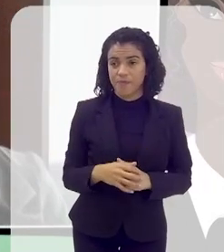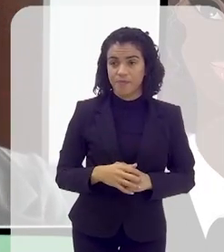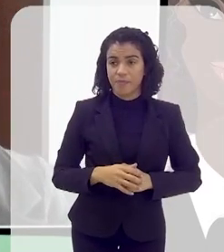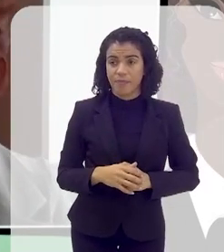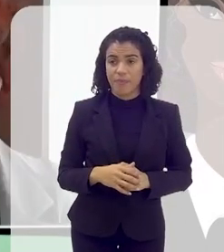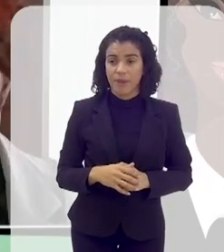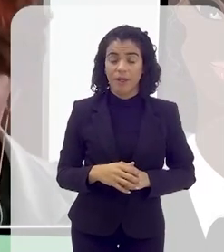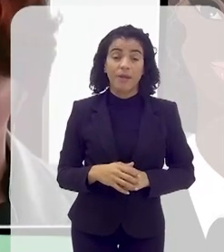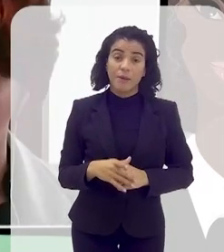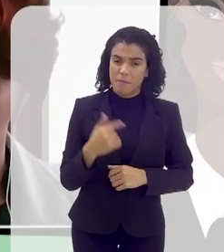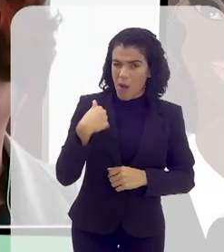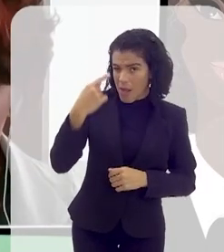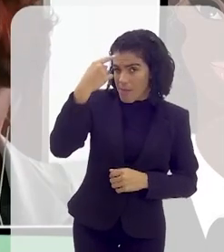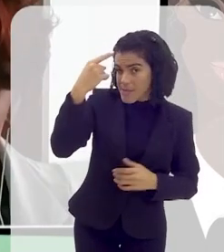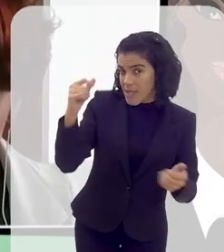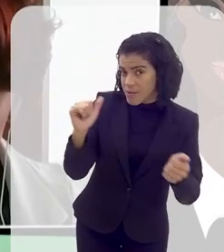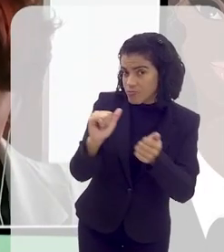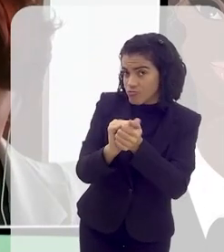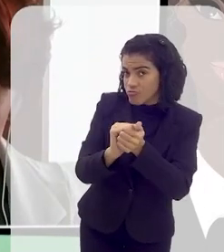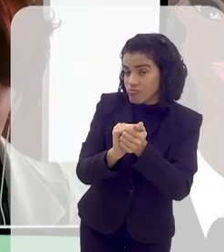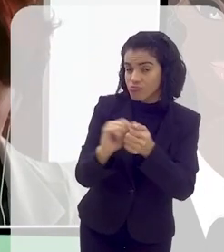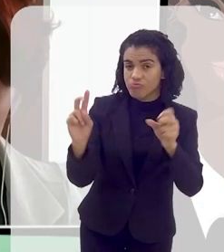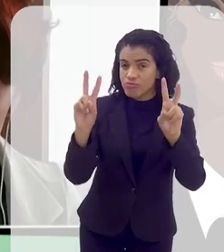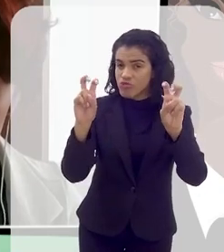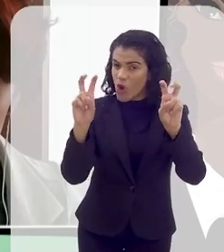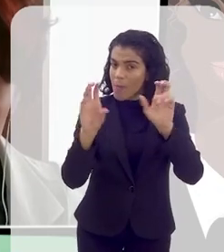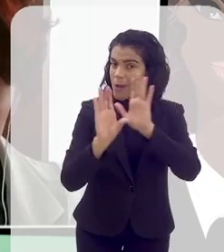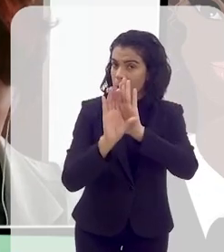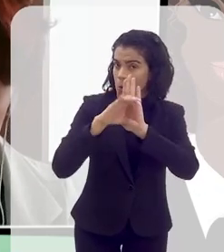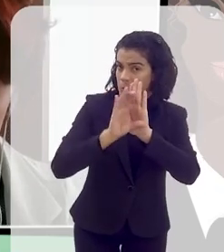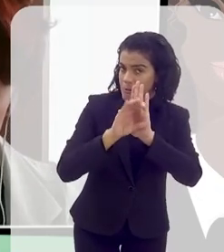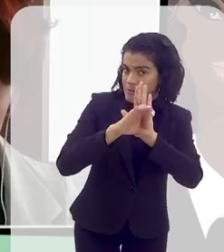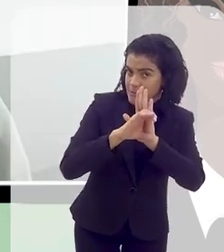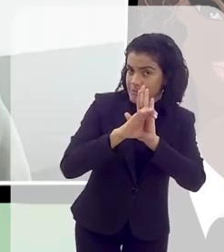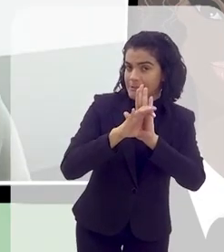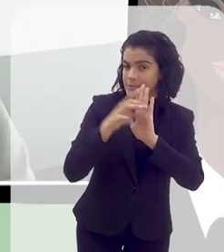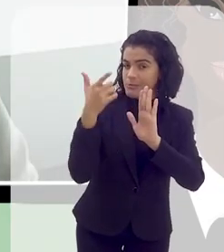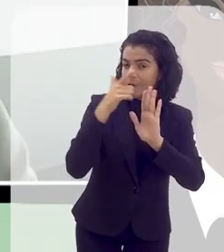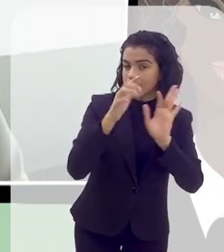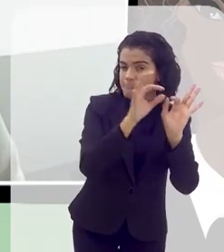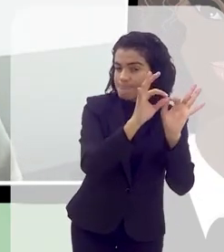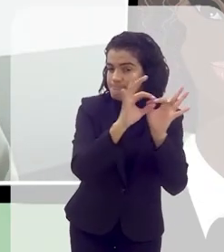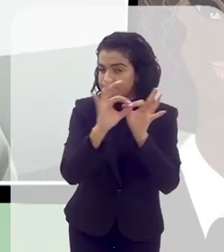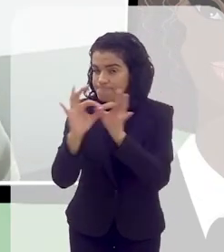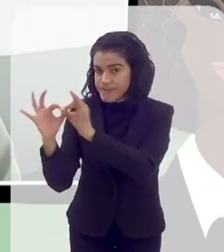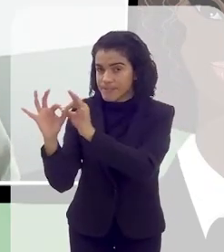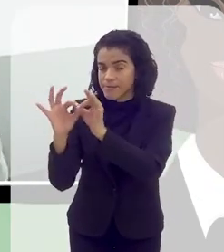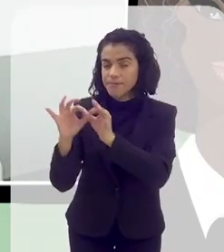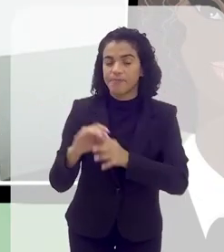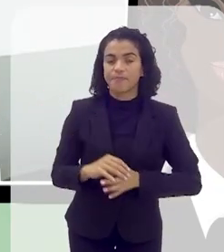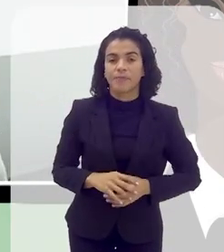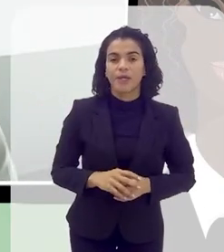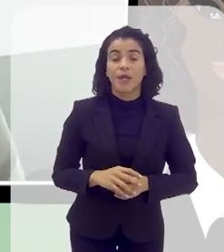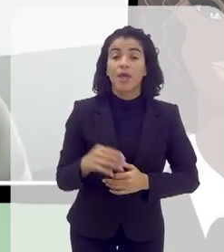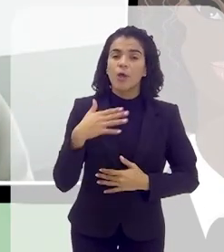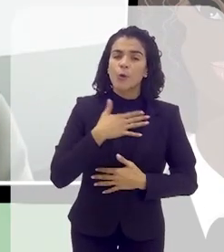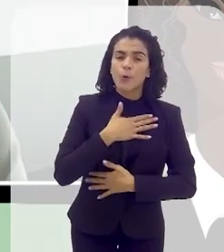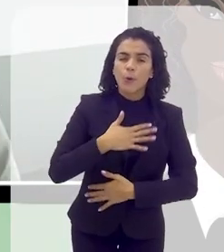disso? Bora pensar aqui em alguns conceitos que eu acho que vai ajudar a gente a construir uma linha de raciocínio.